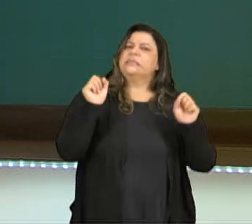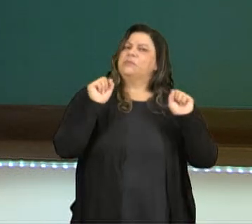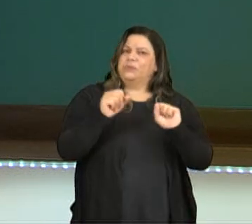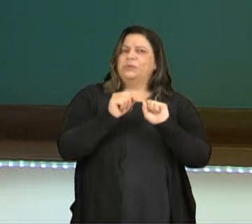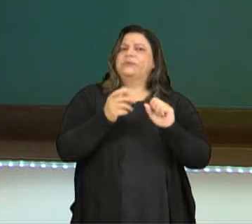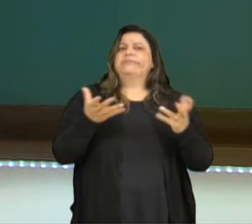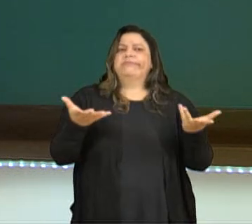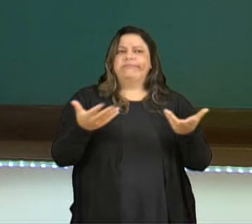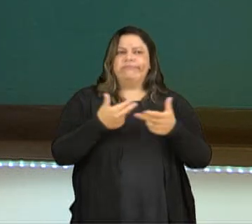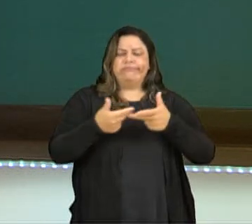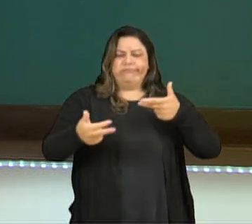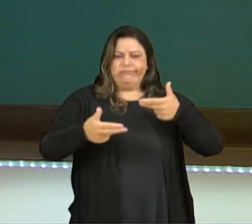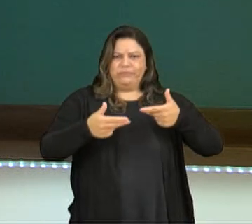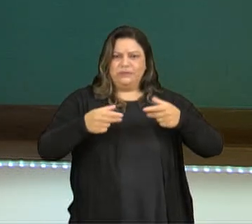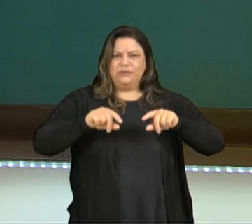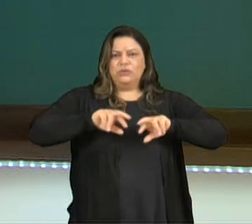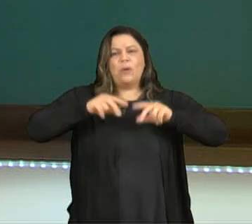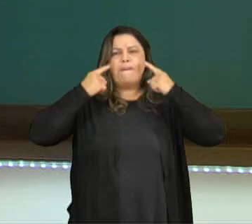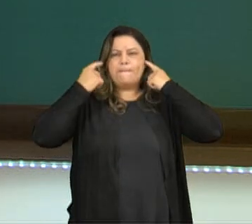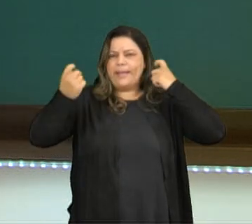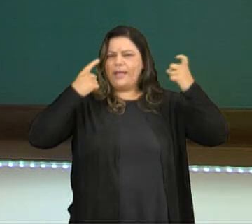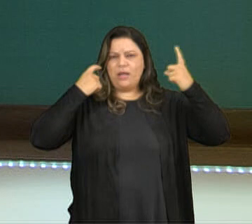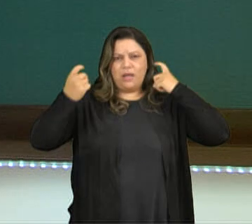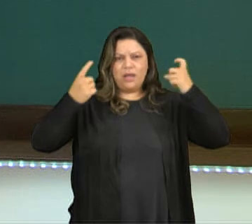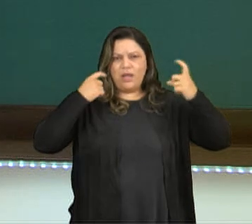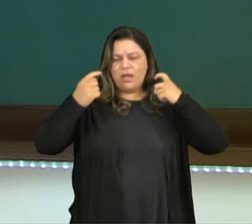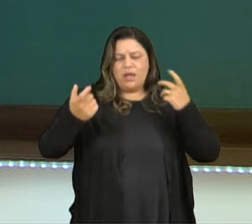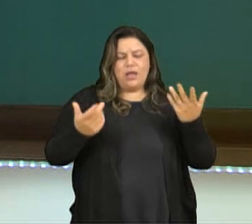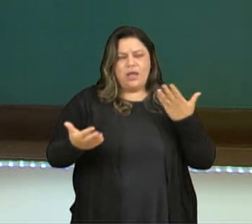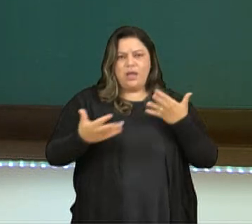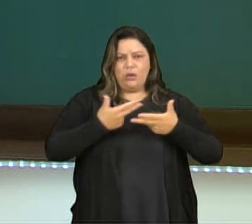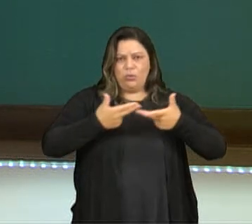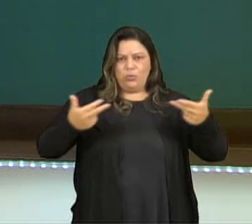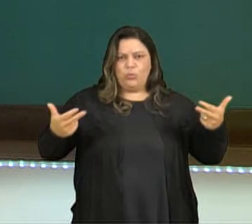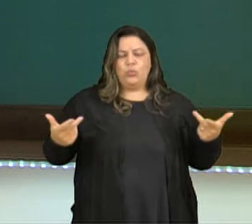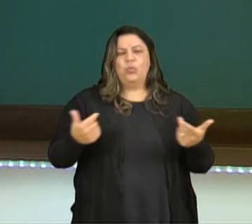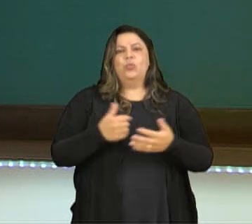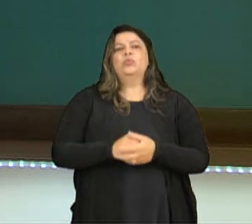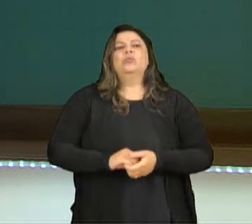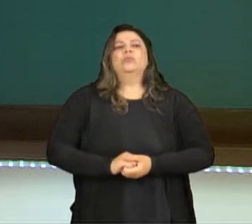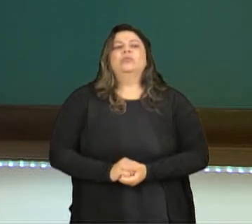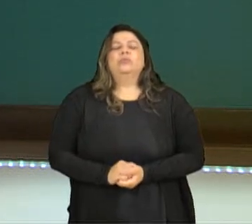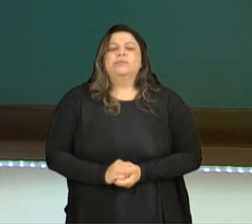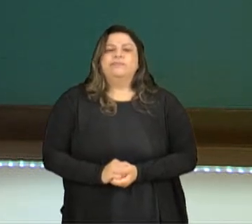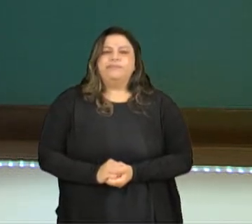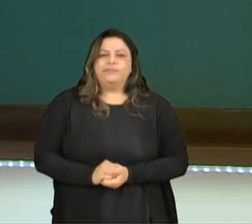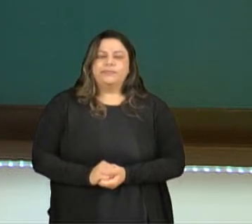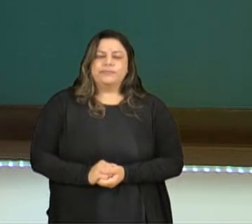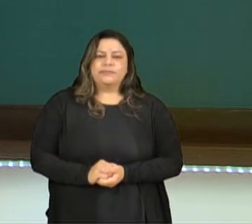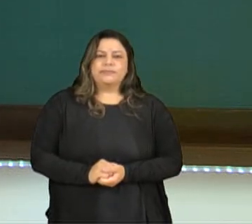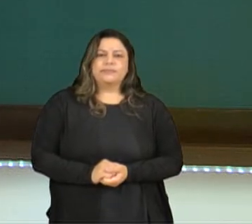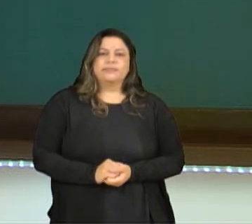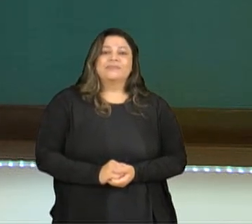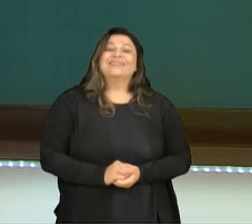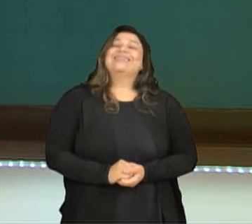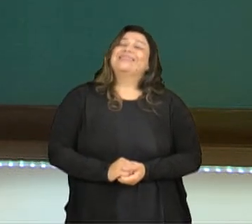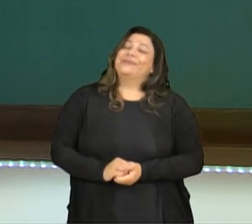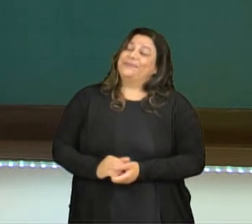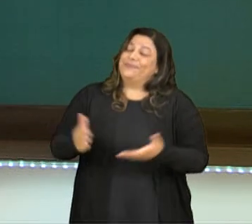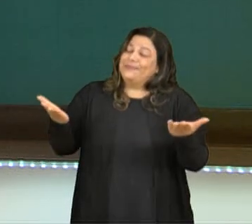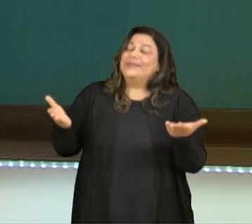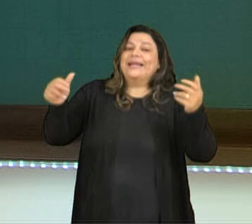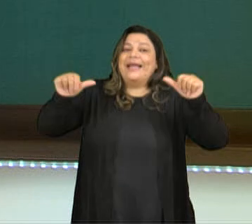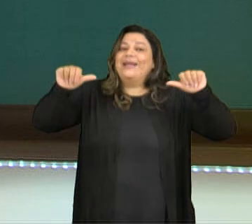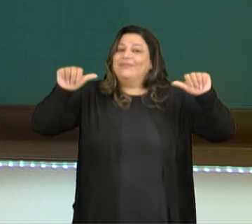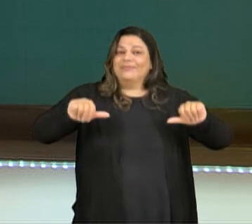algum tipo de ruído, e isso não é muito interessante no sentido ambiental, inclusive, então é uma desvantagem,